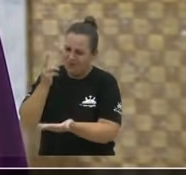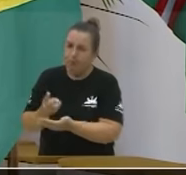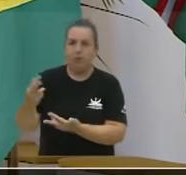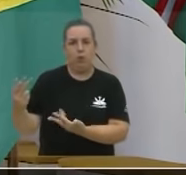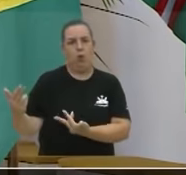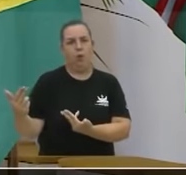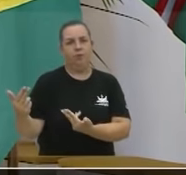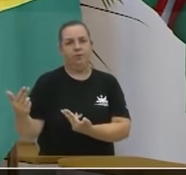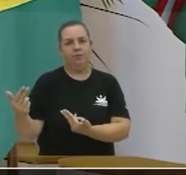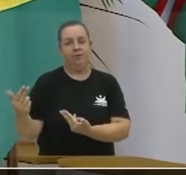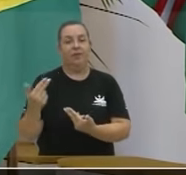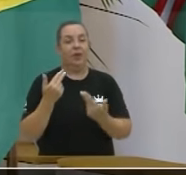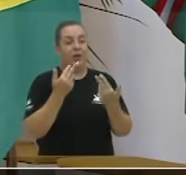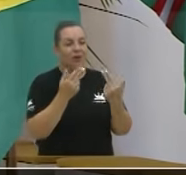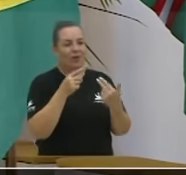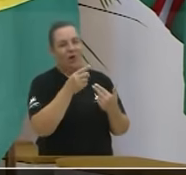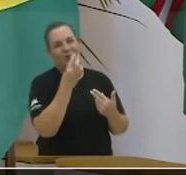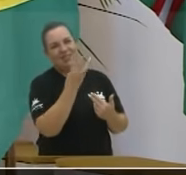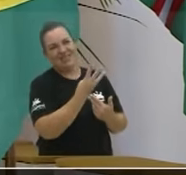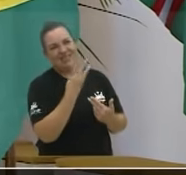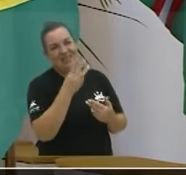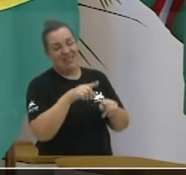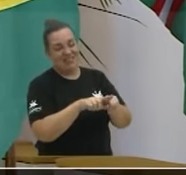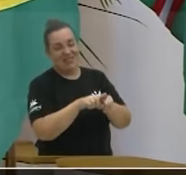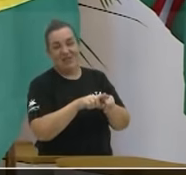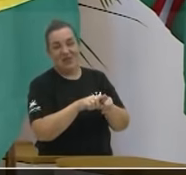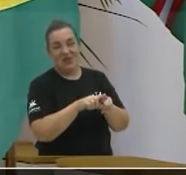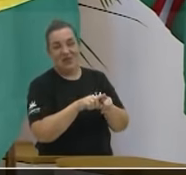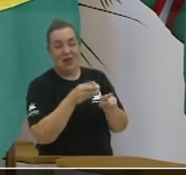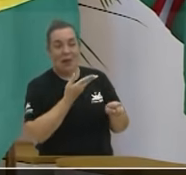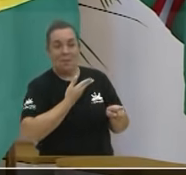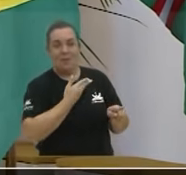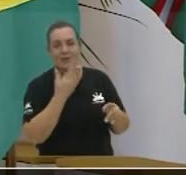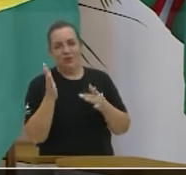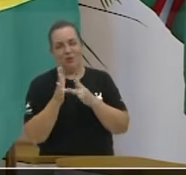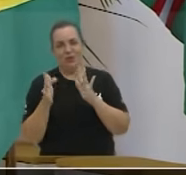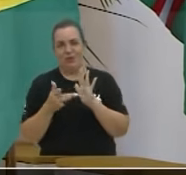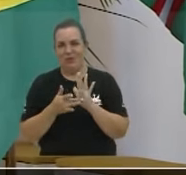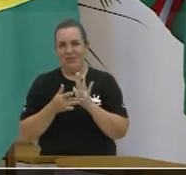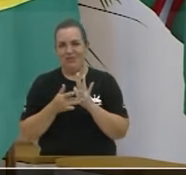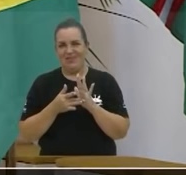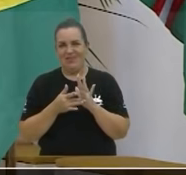como os três irmãos foram para Jesus.